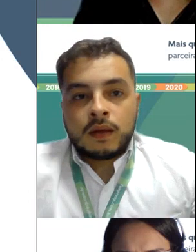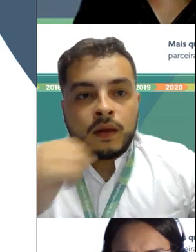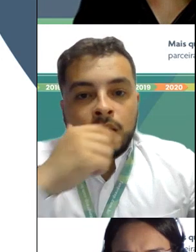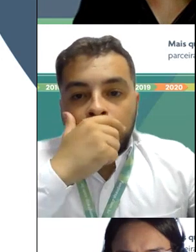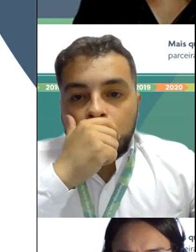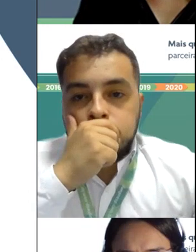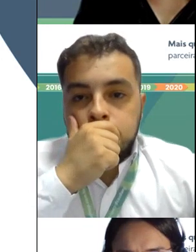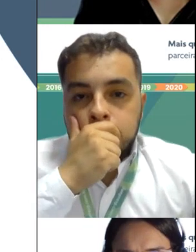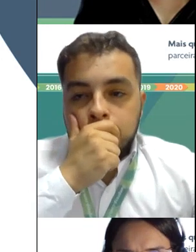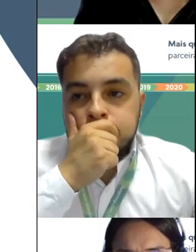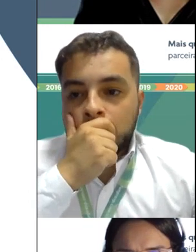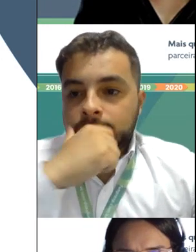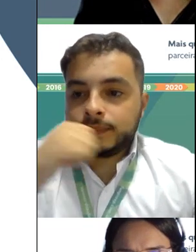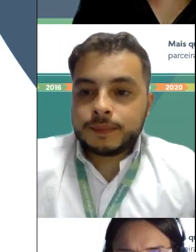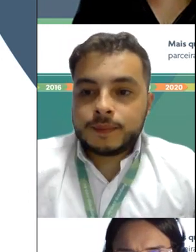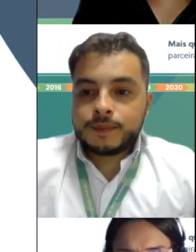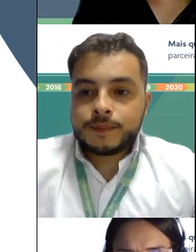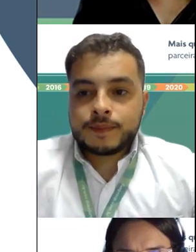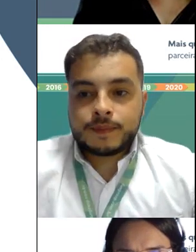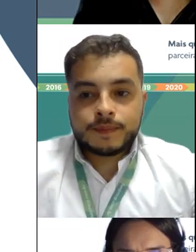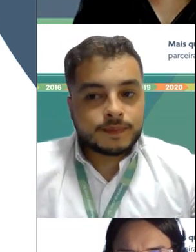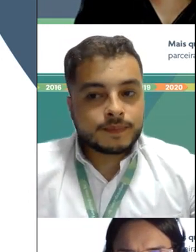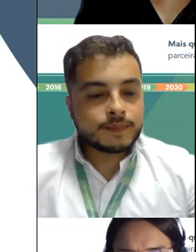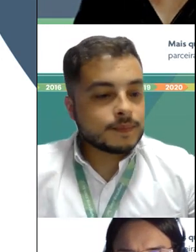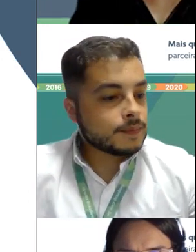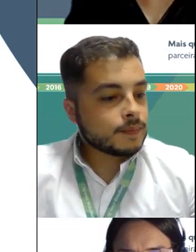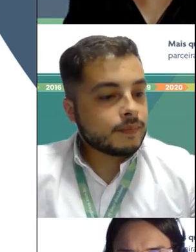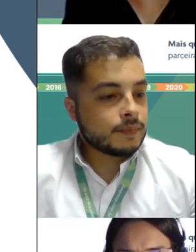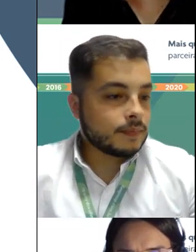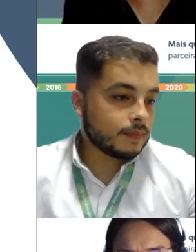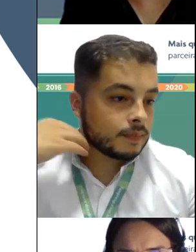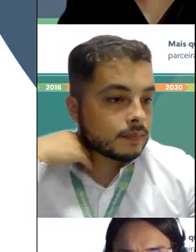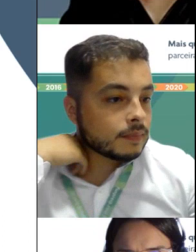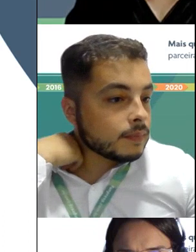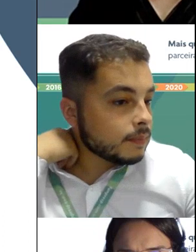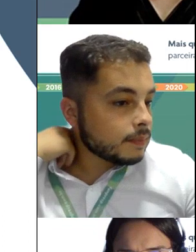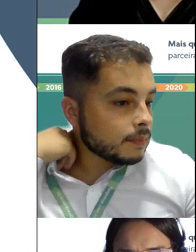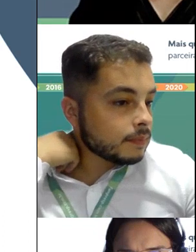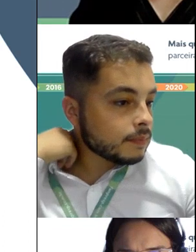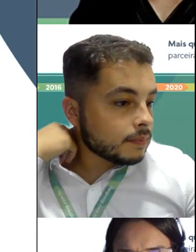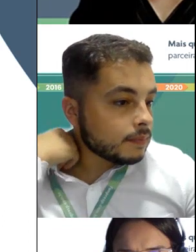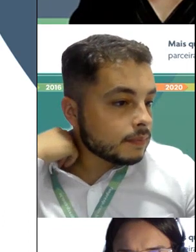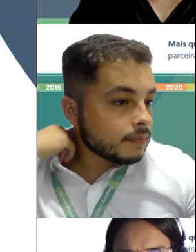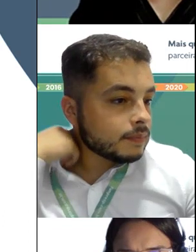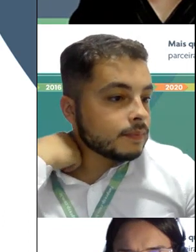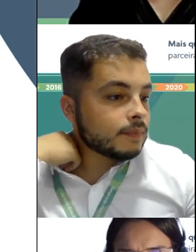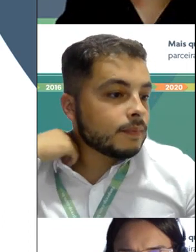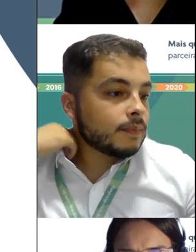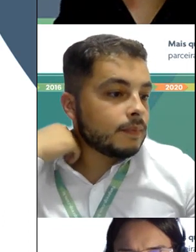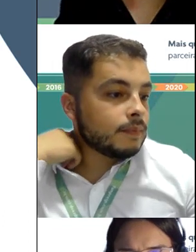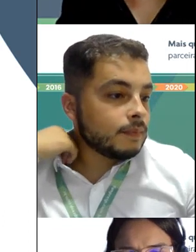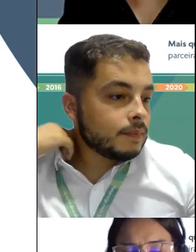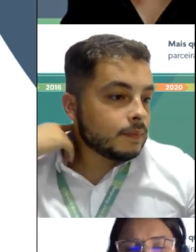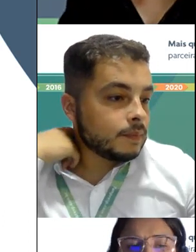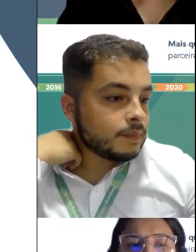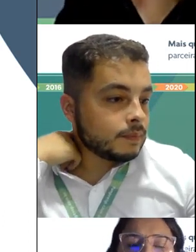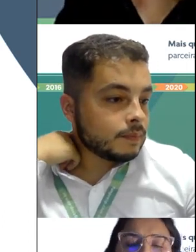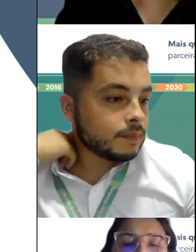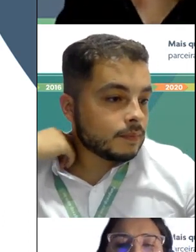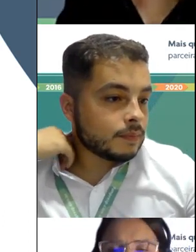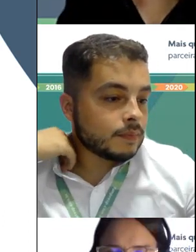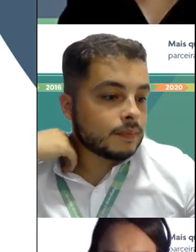E aí a gente vai perguntar para você, você quer receber como? Em parcela única? Você quer receber em benefícios mensais